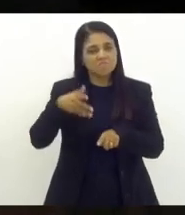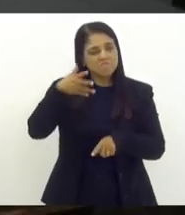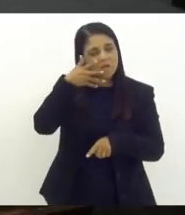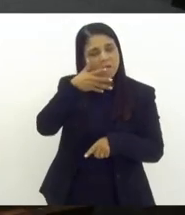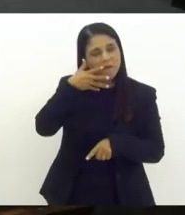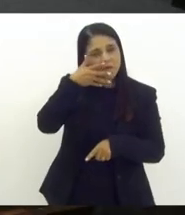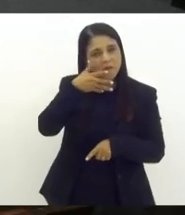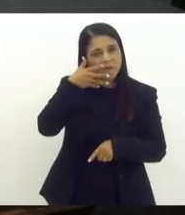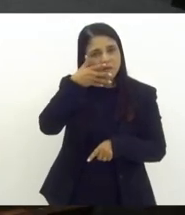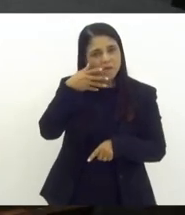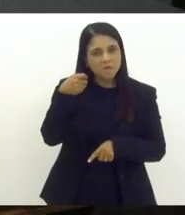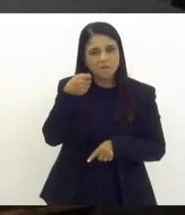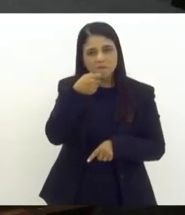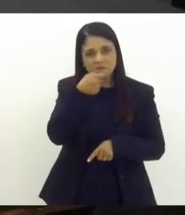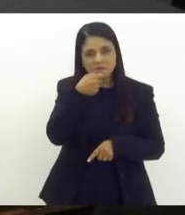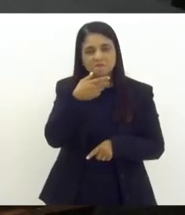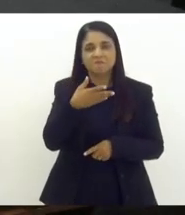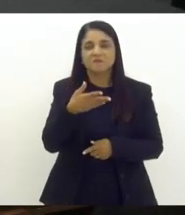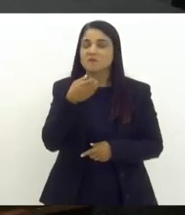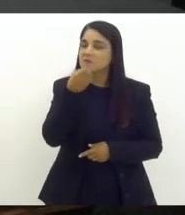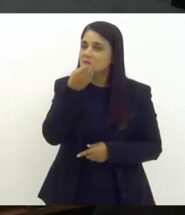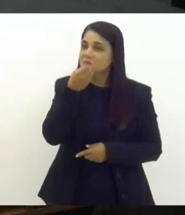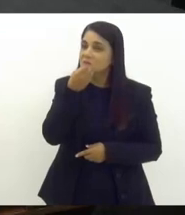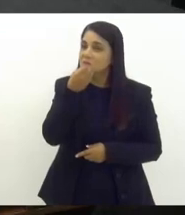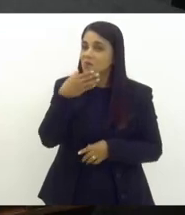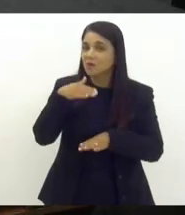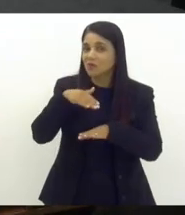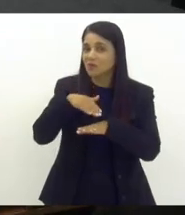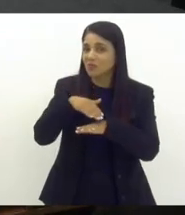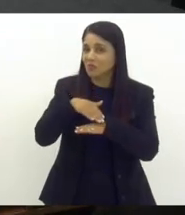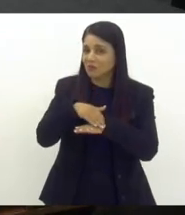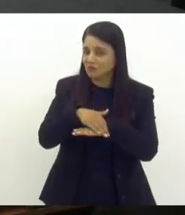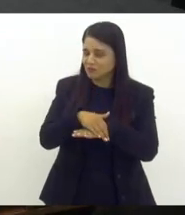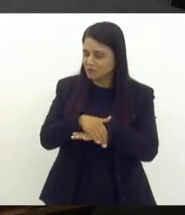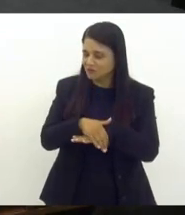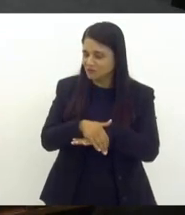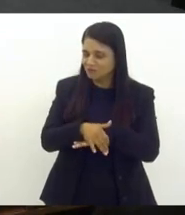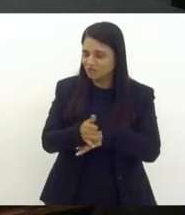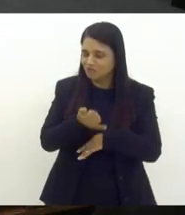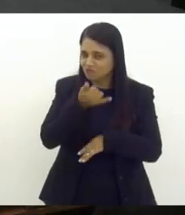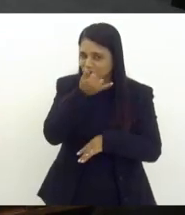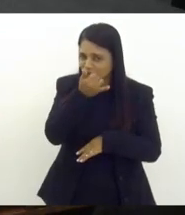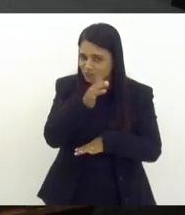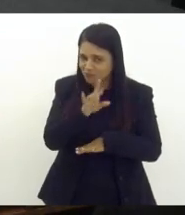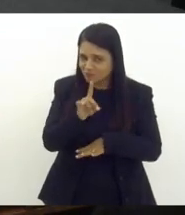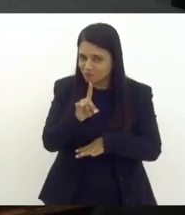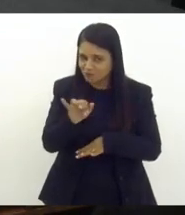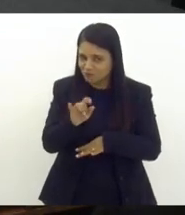palavra Dr tels muito bom dia muito boa noite obrigado por estar